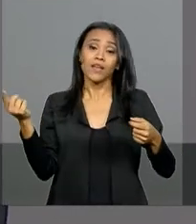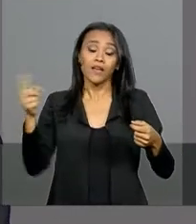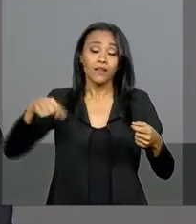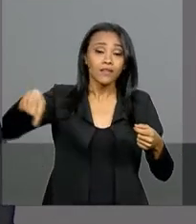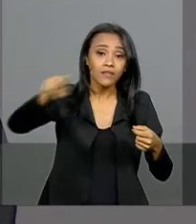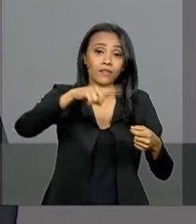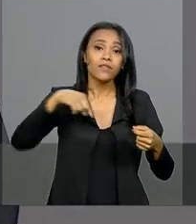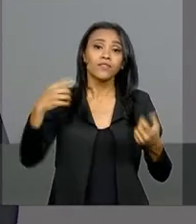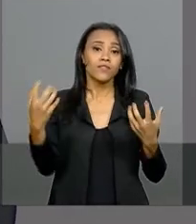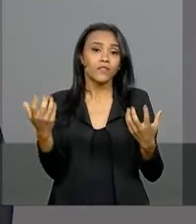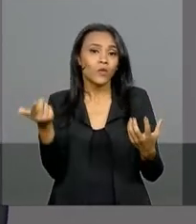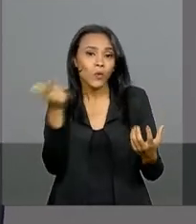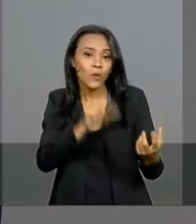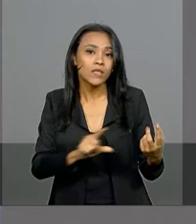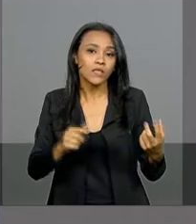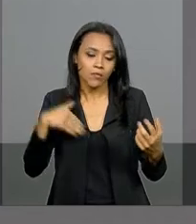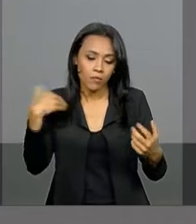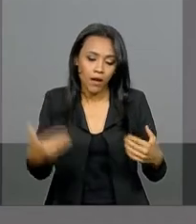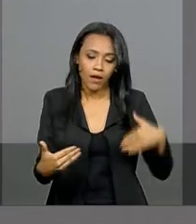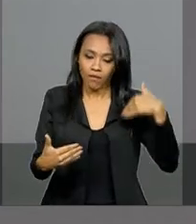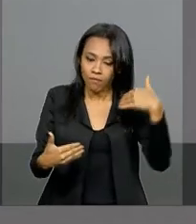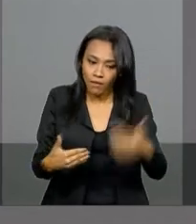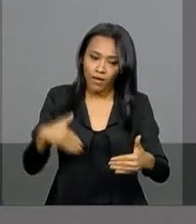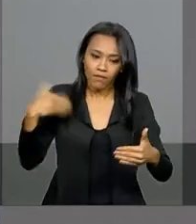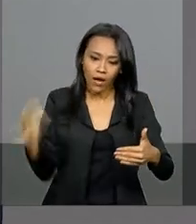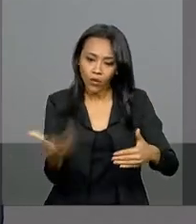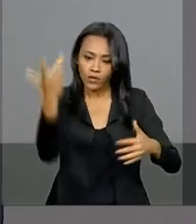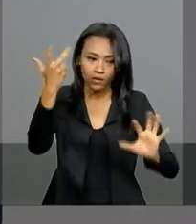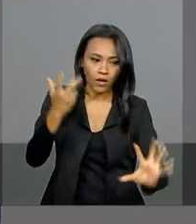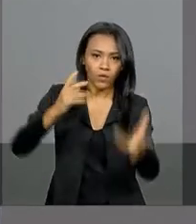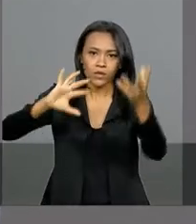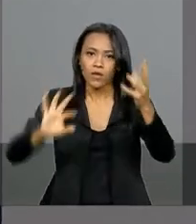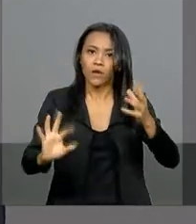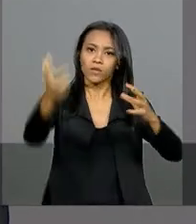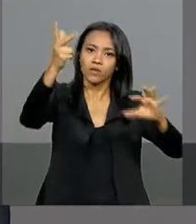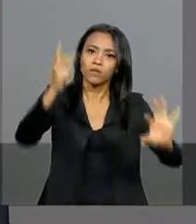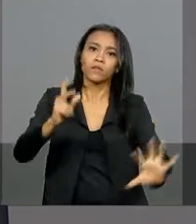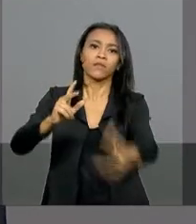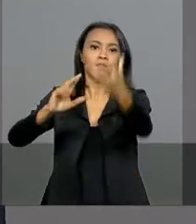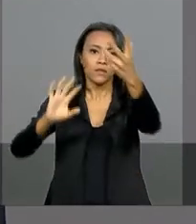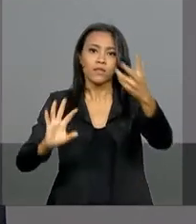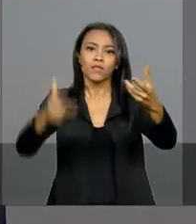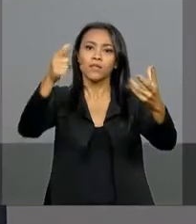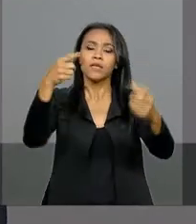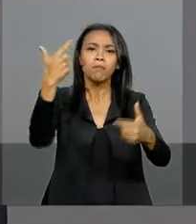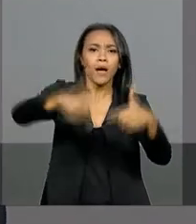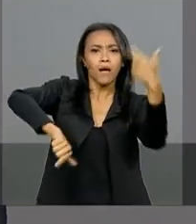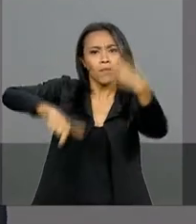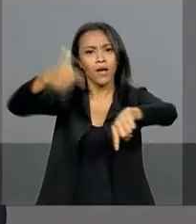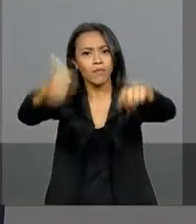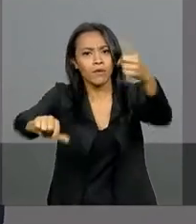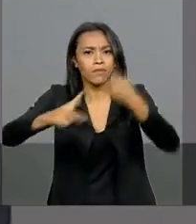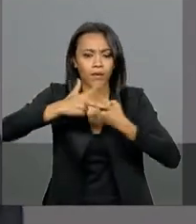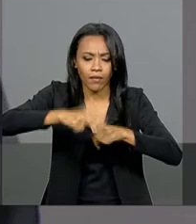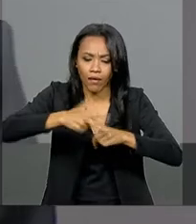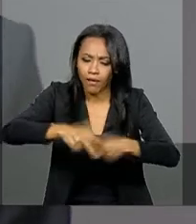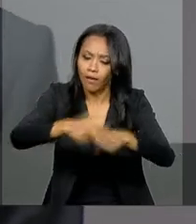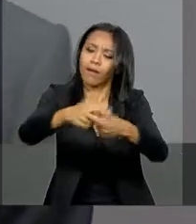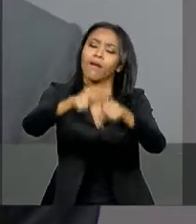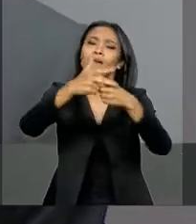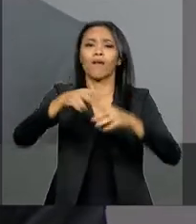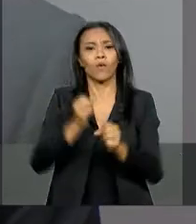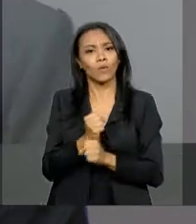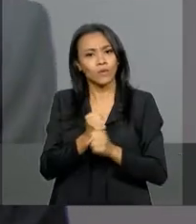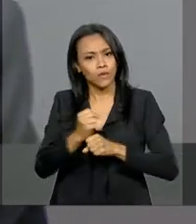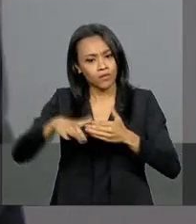e vão sendo ampliados e realizados com o passar do tempo e nesse período